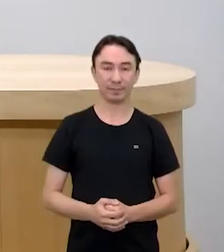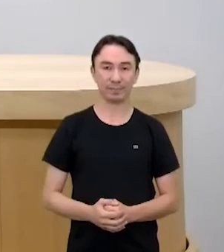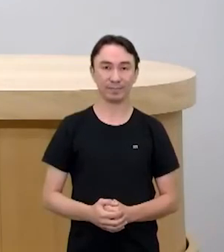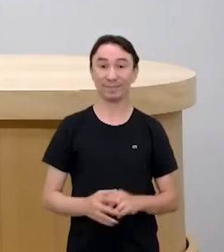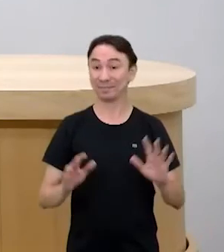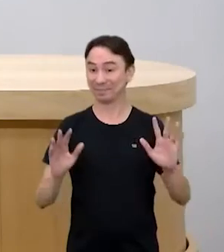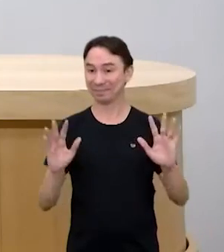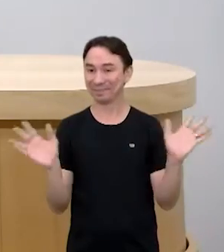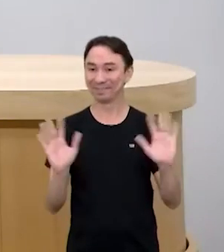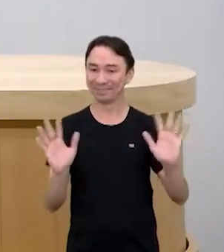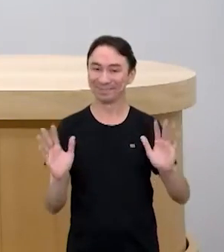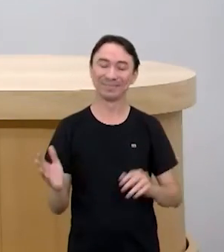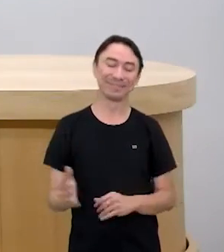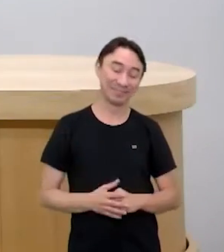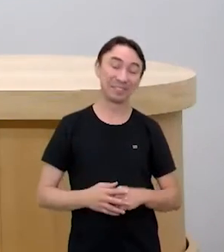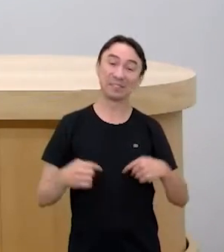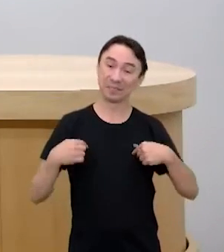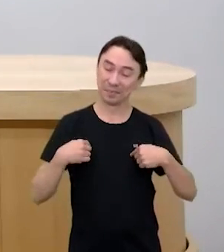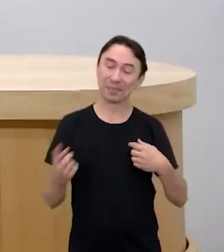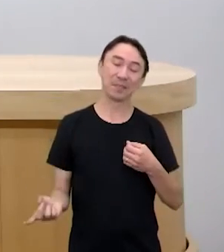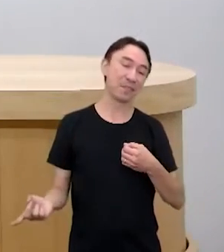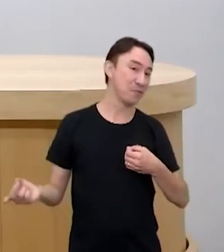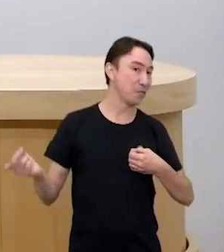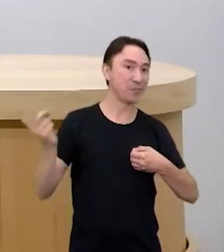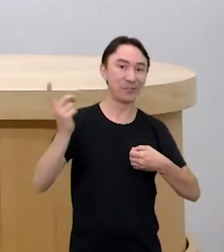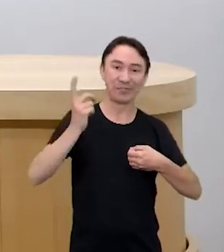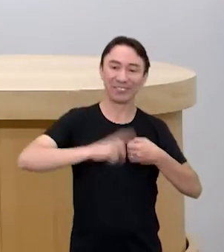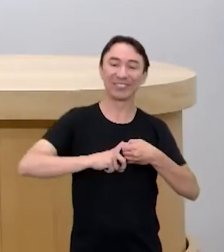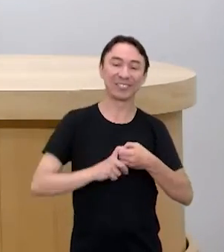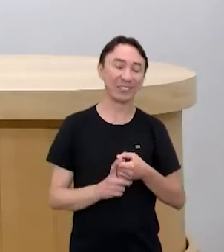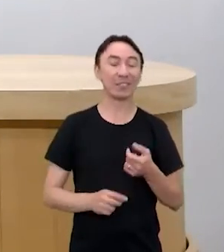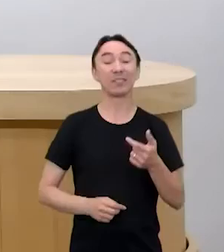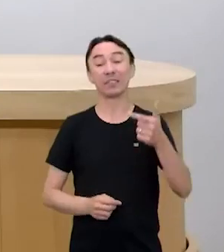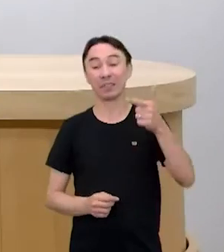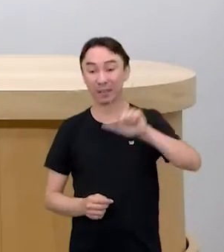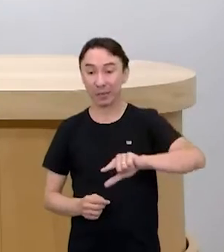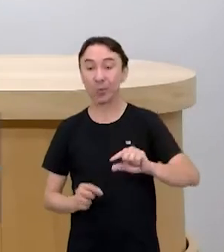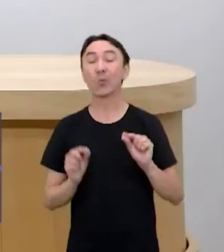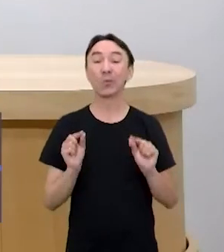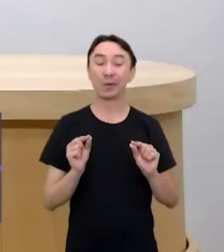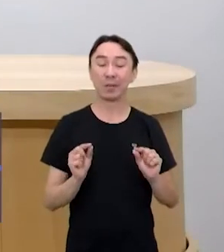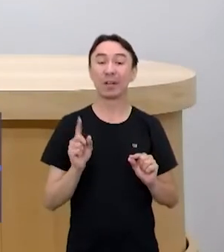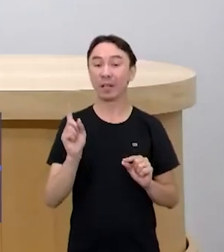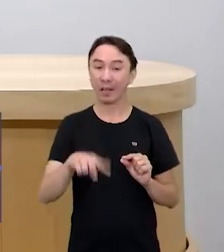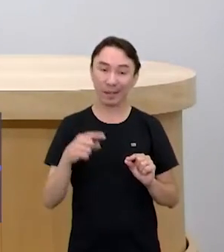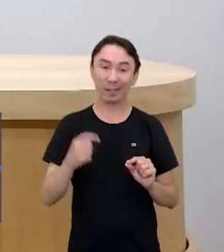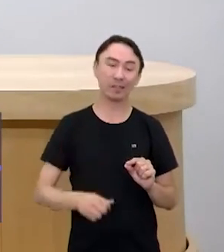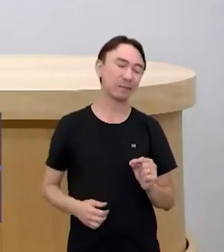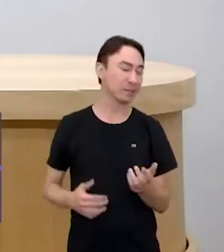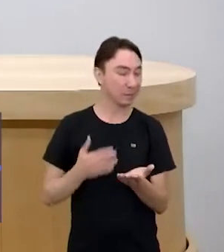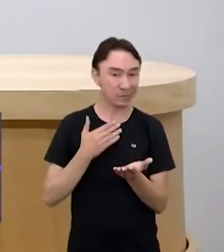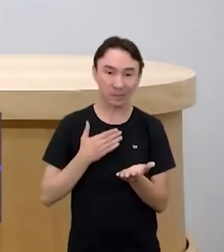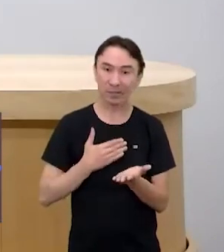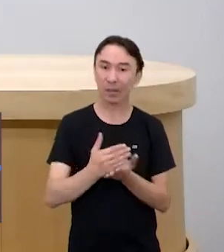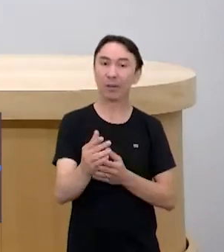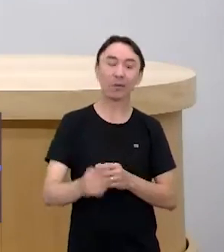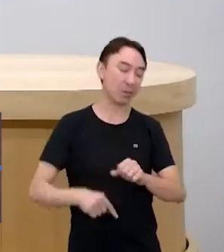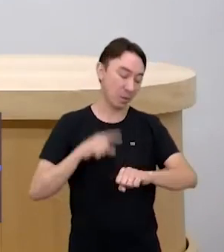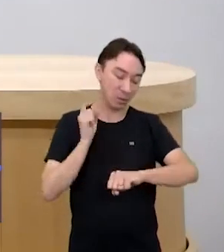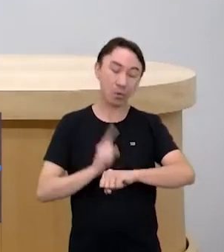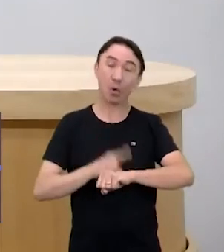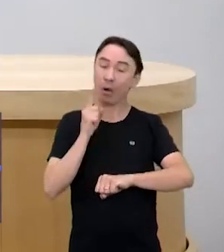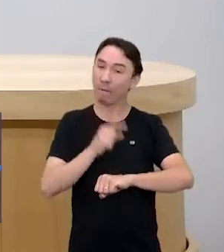Saudações, pessoal! Estamos de volta aqui mais uma vez com o nosso Start Hora do Desafio na